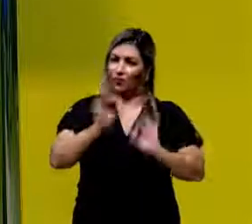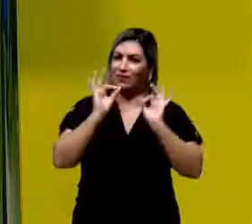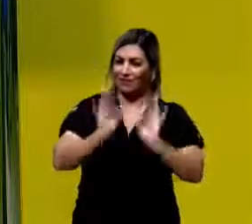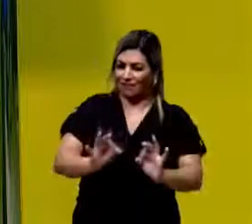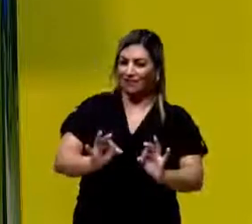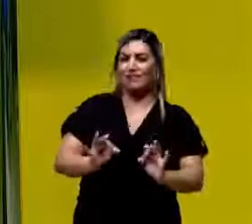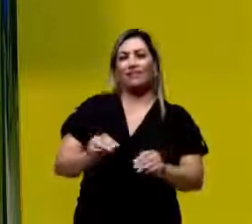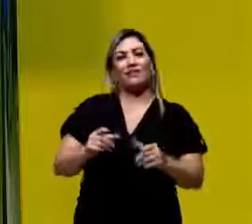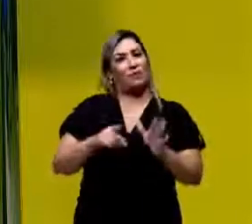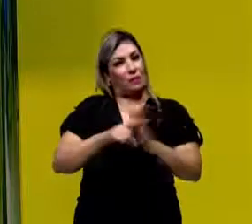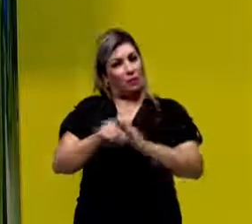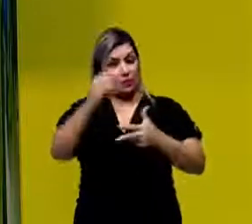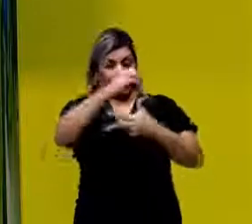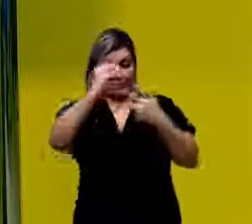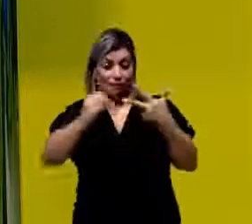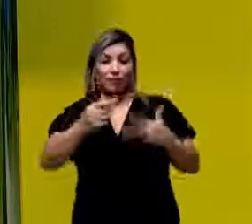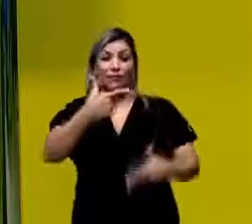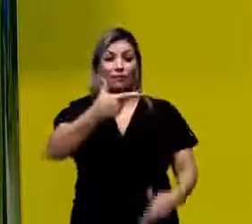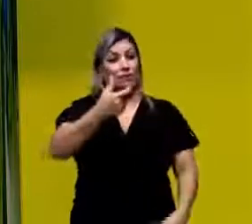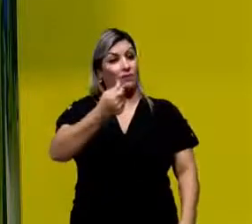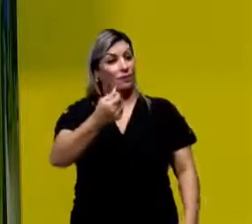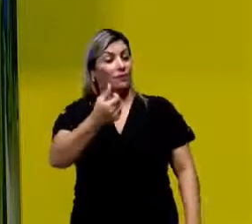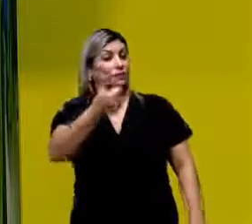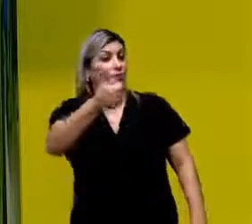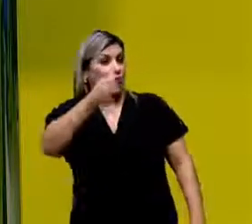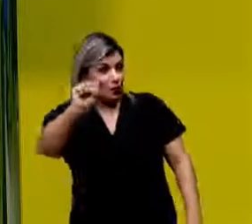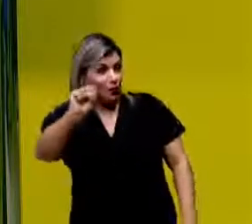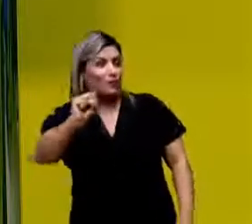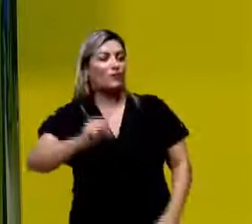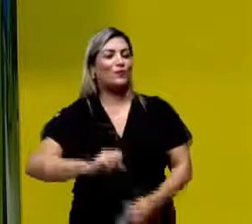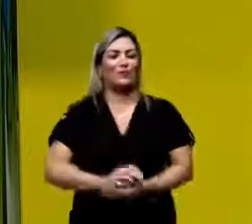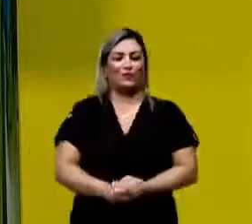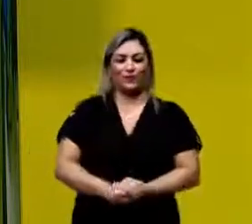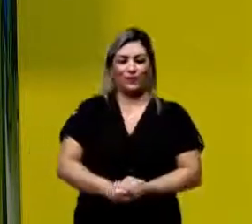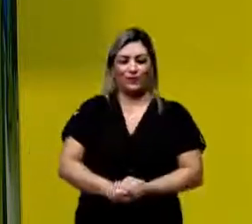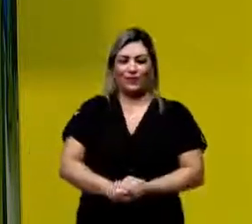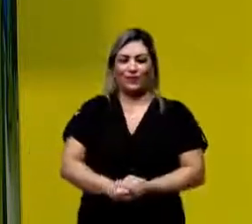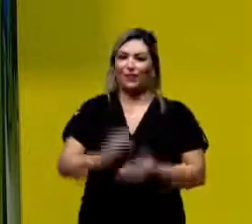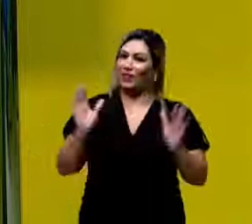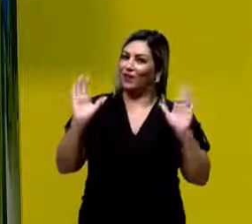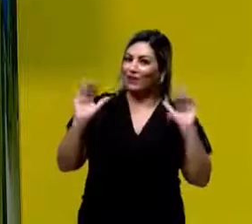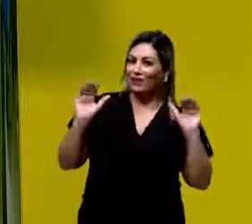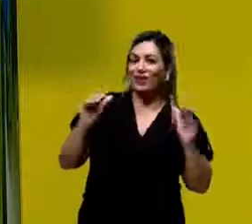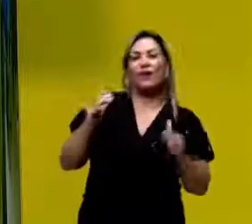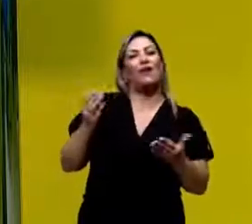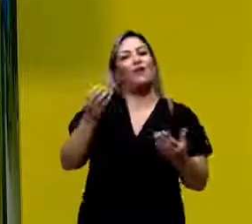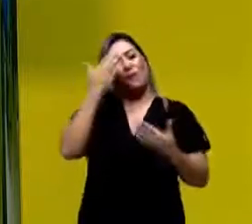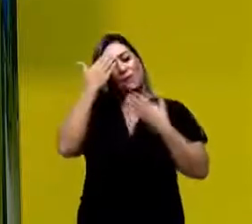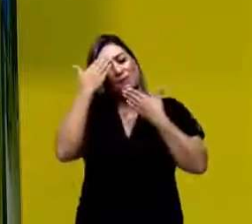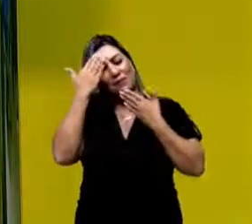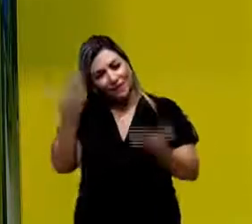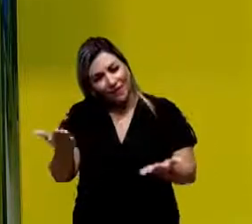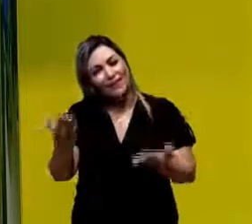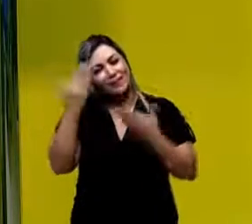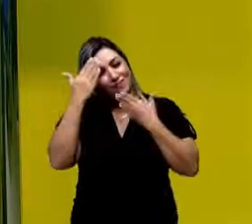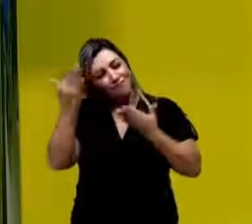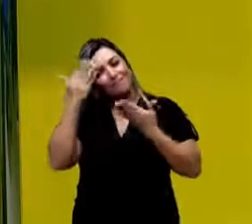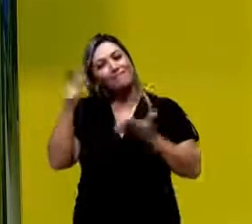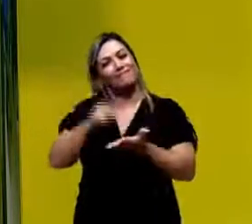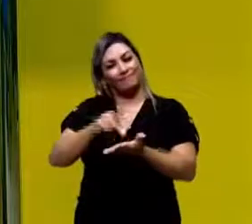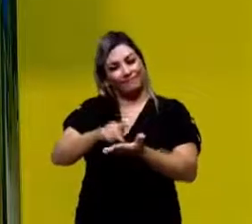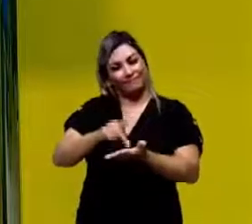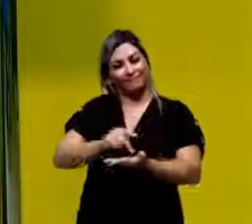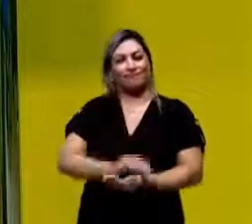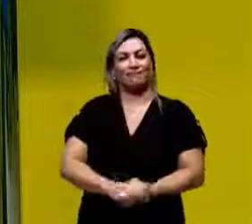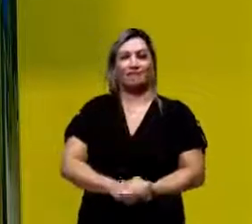acertada essa questão foi uma questão do Enem lá em 2018 souber só o forte 10 tem que o ver o e Veri mutch